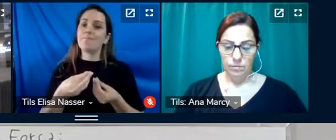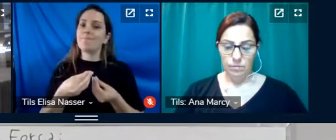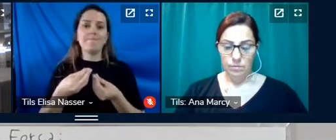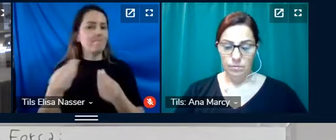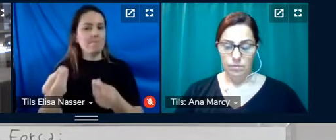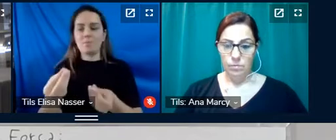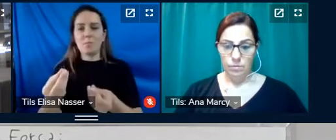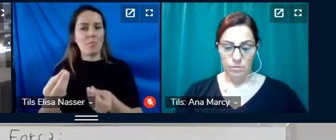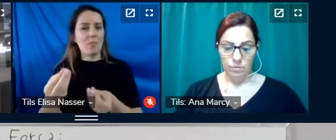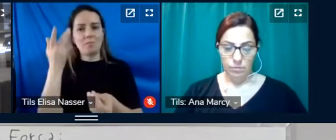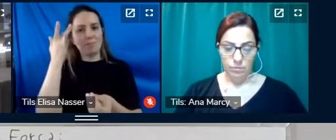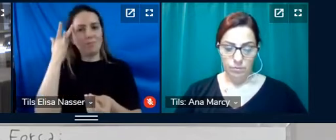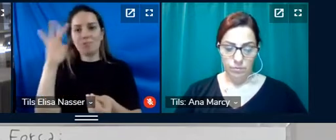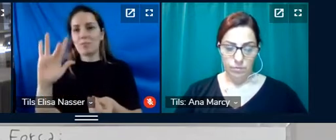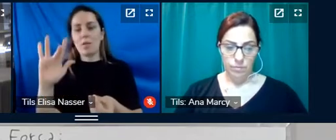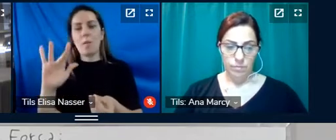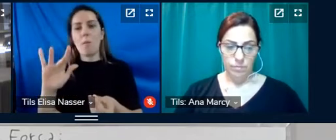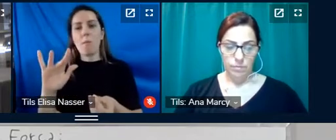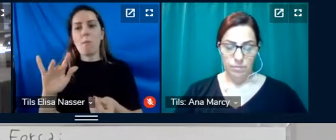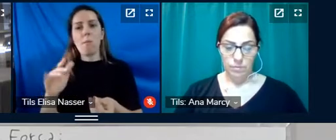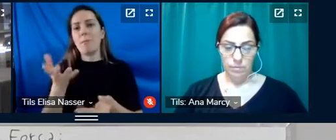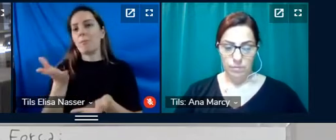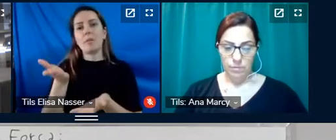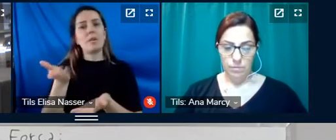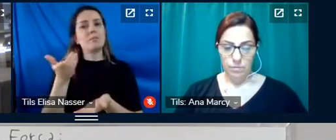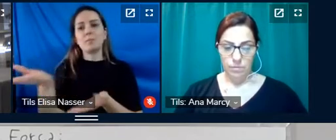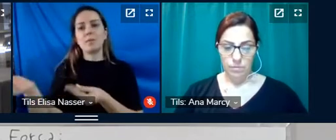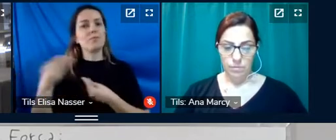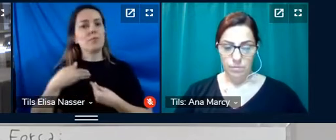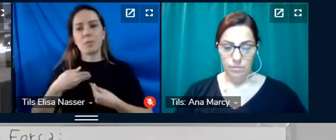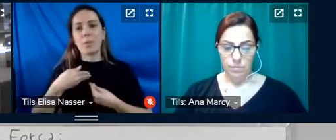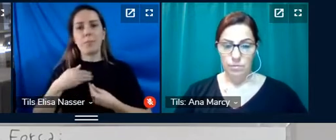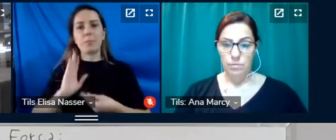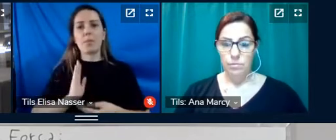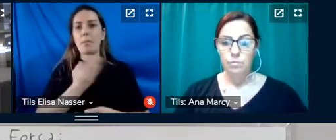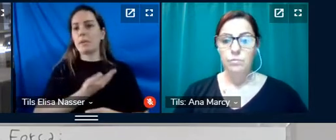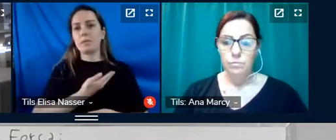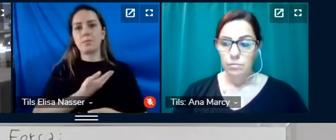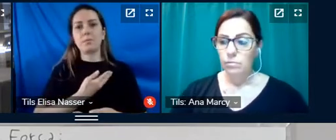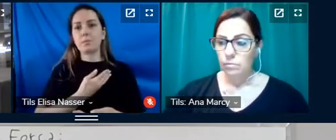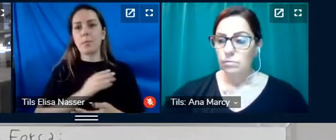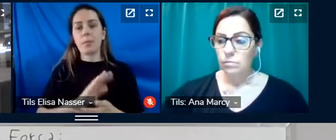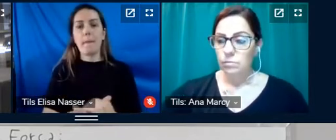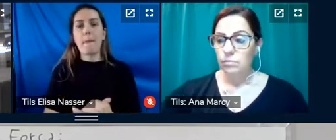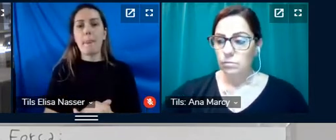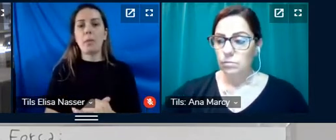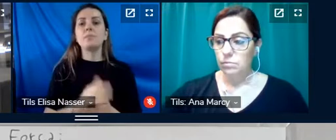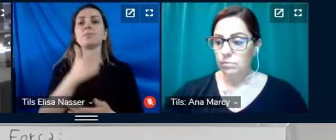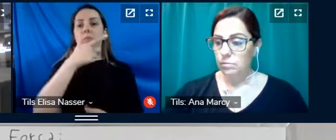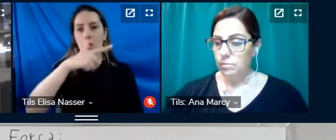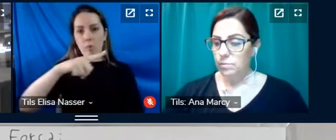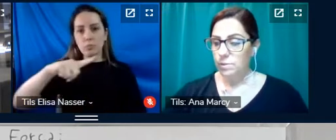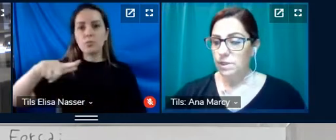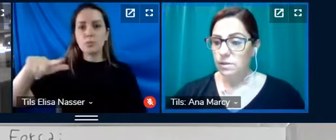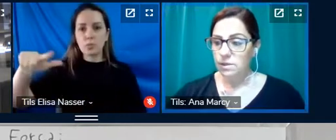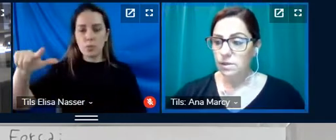ele, mas a princípio eu posso enviar depois também. Né? A gente vai agora